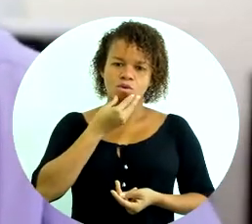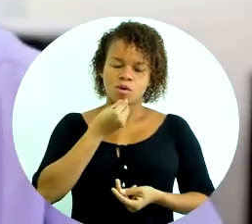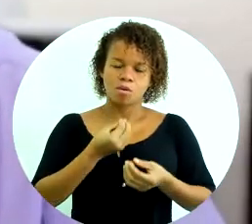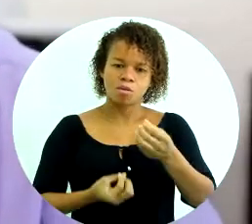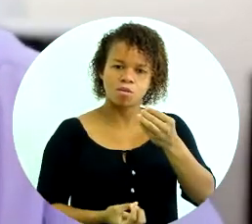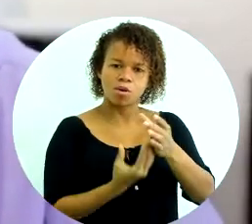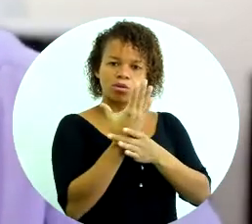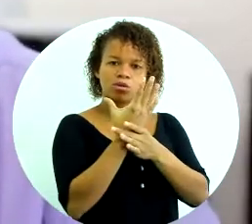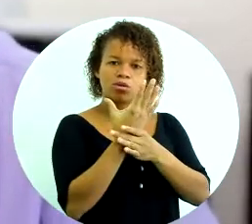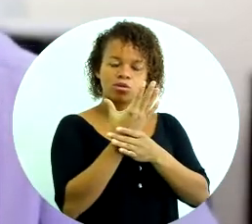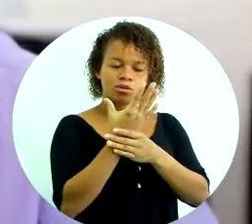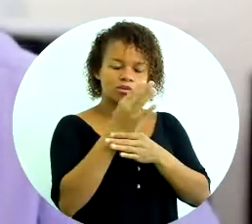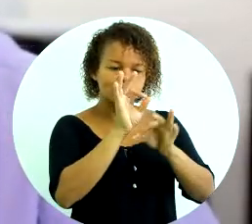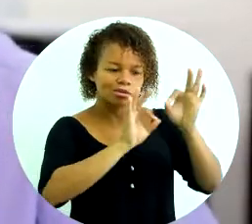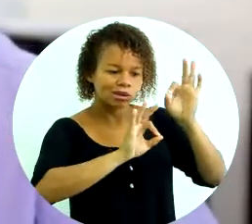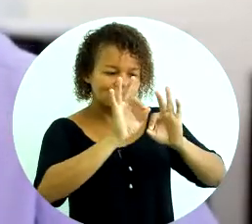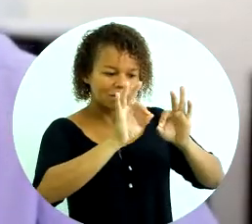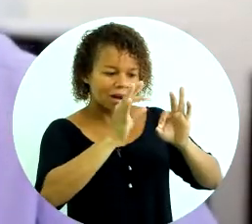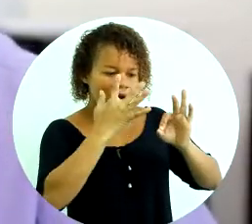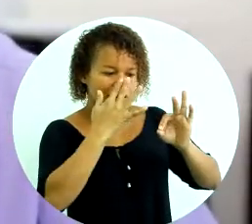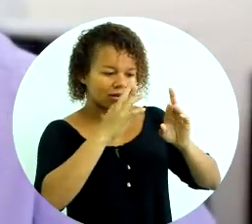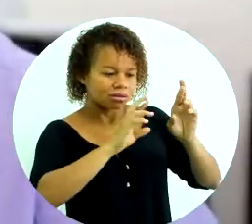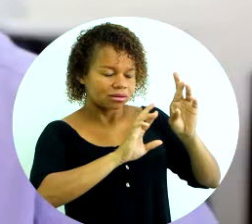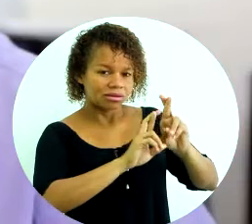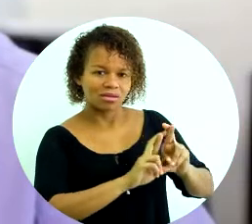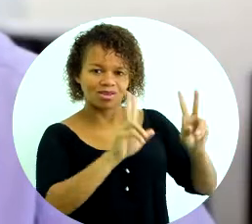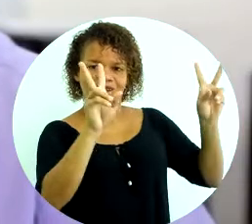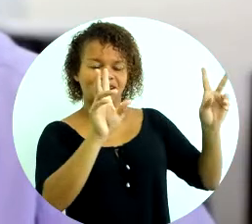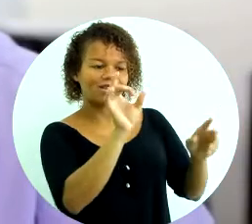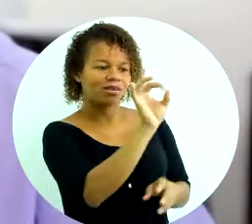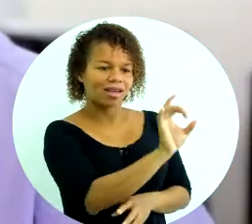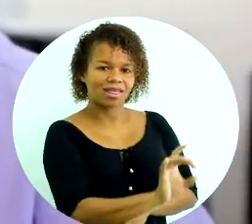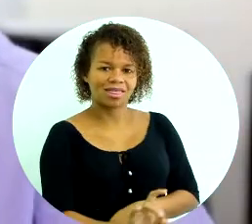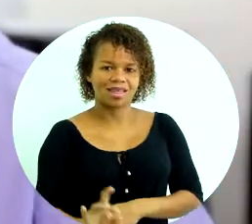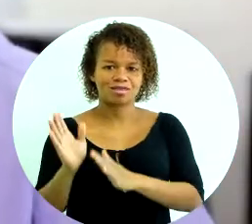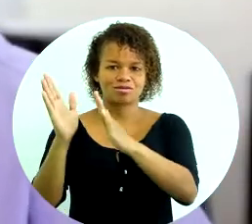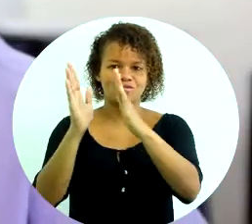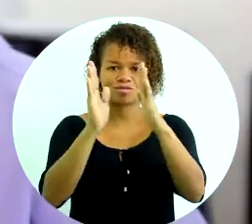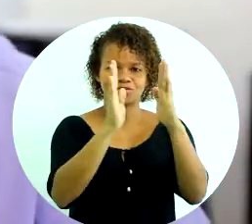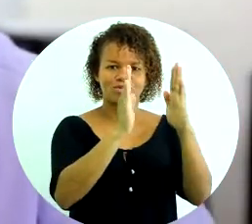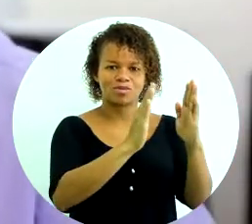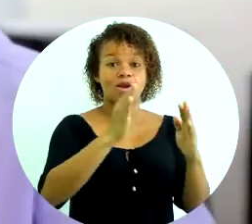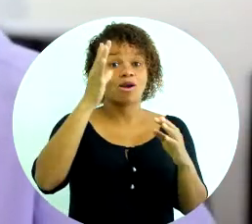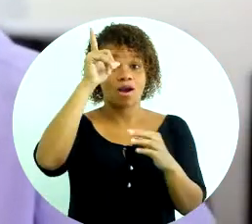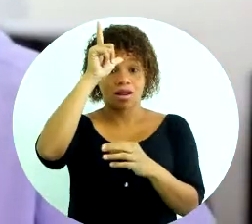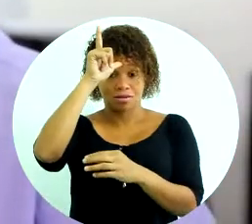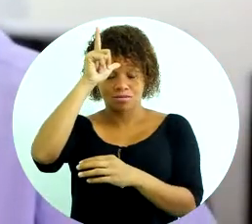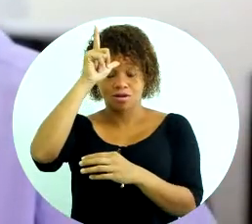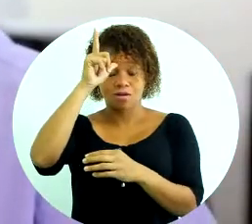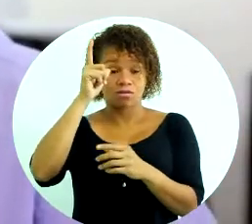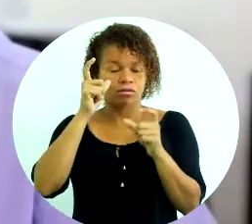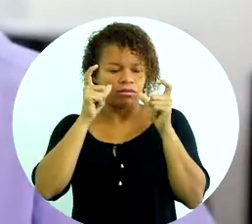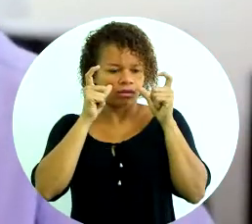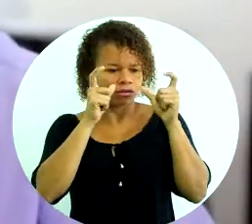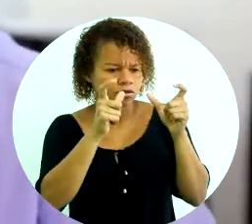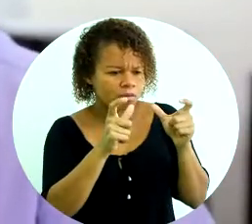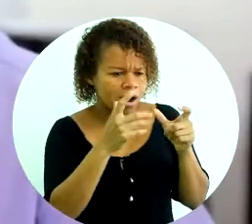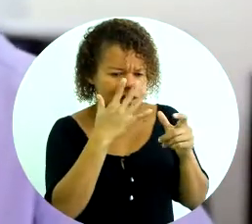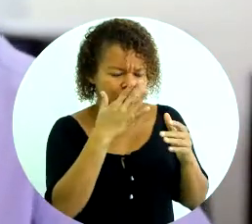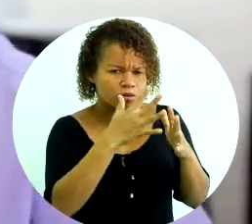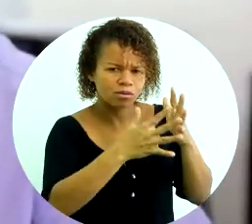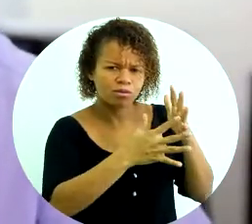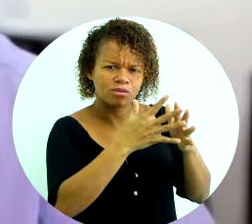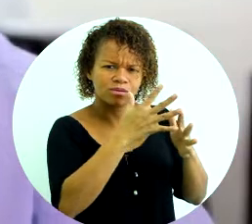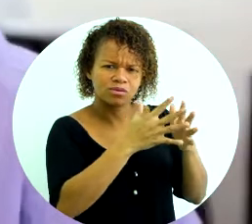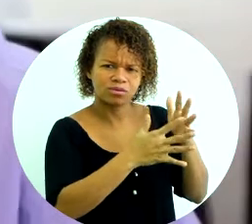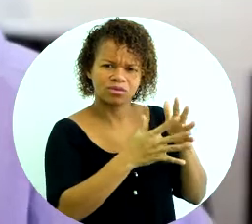homens elaboram formas de produção diferentes. E em cada etapa dessa, Marx identificou um conflito,